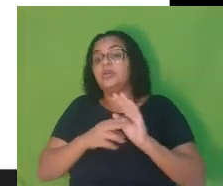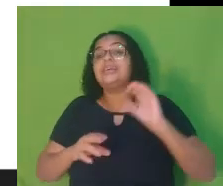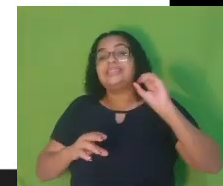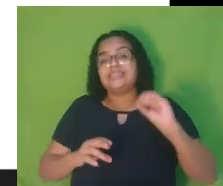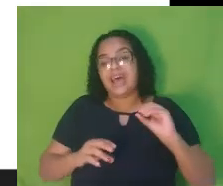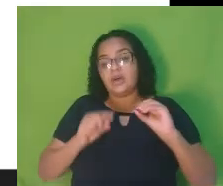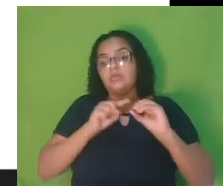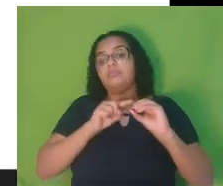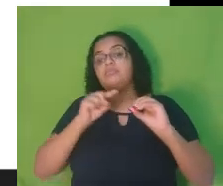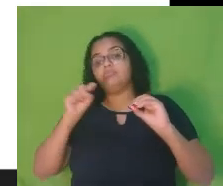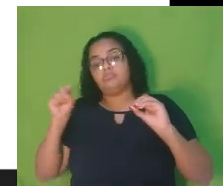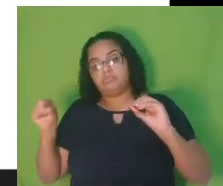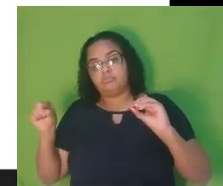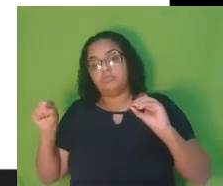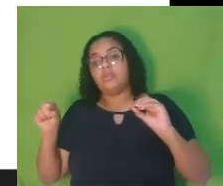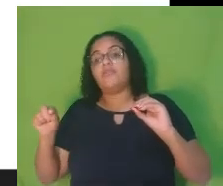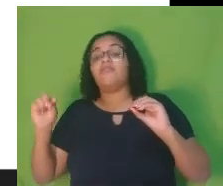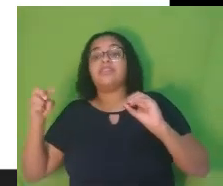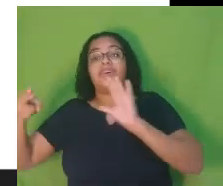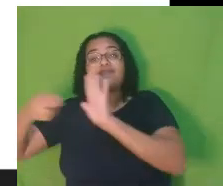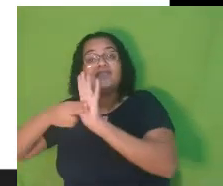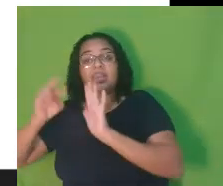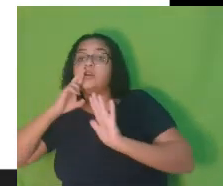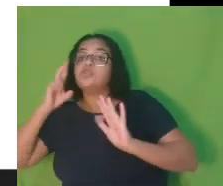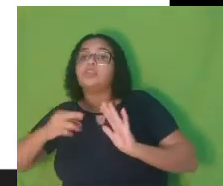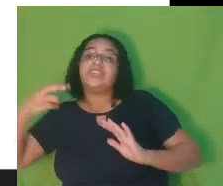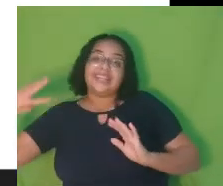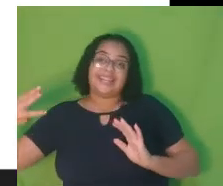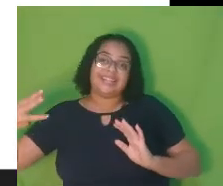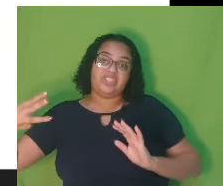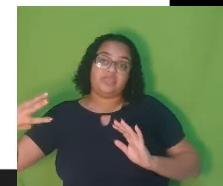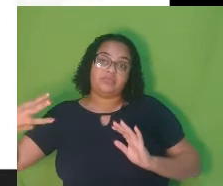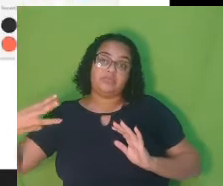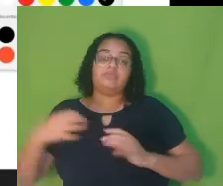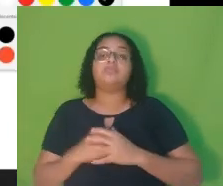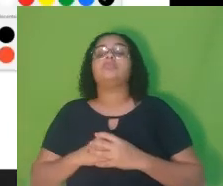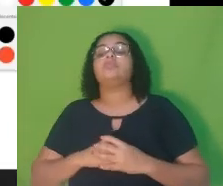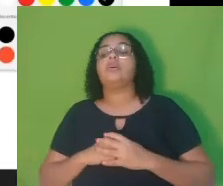substituindo o x por 0, você vai ver que vai dar 3.